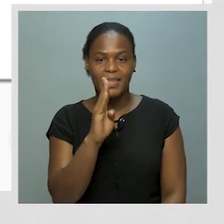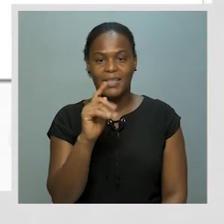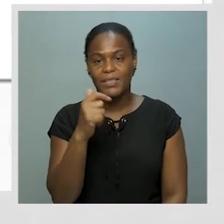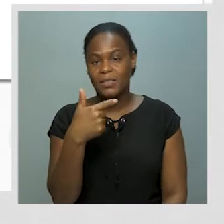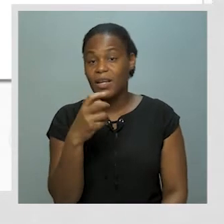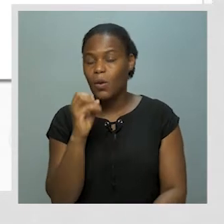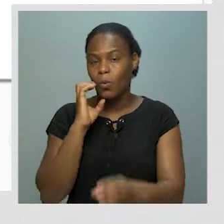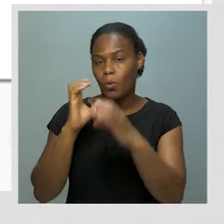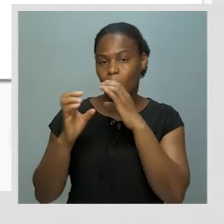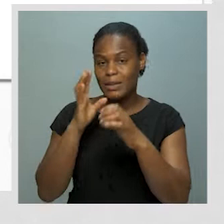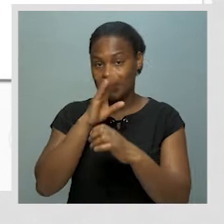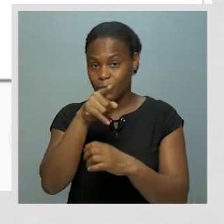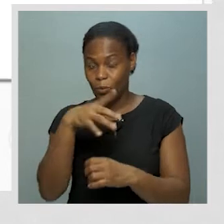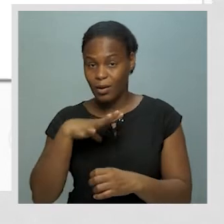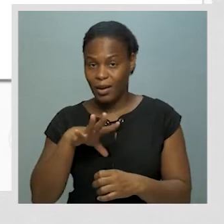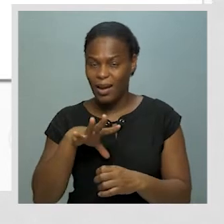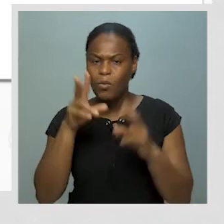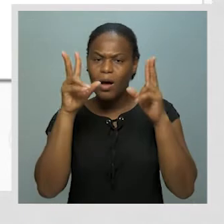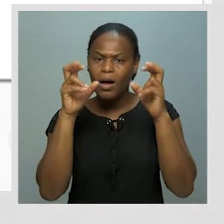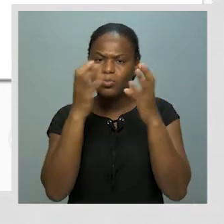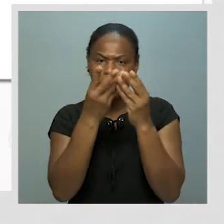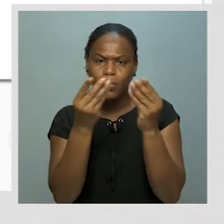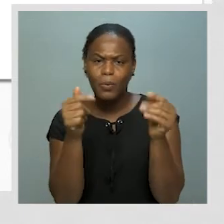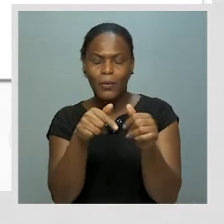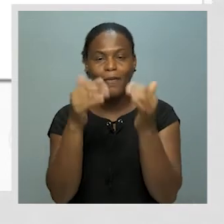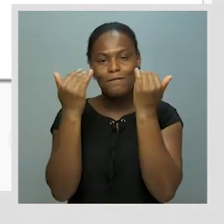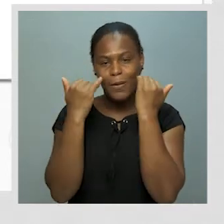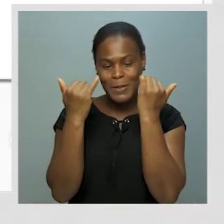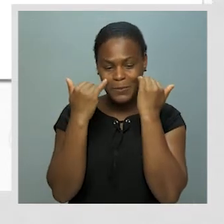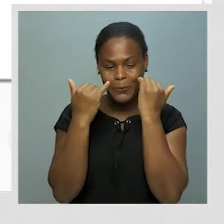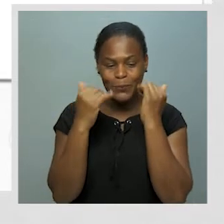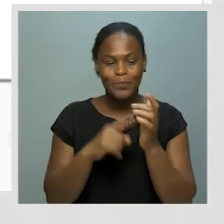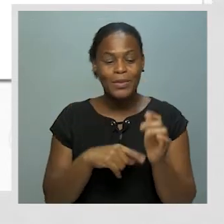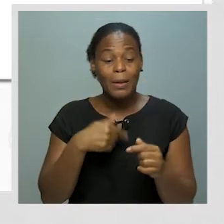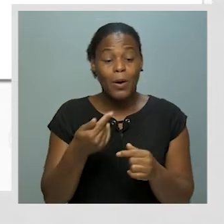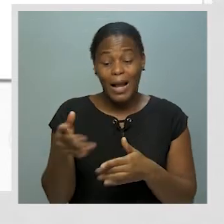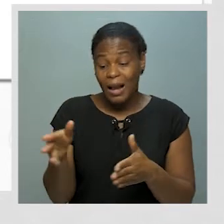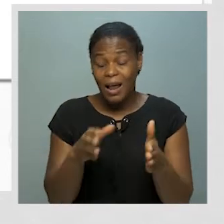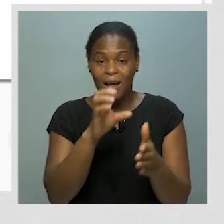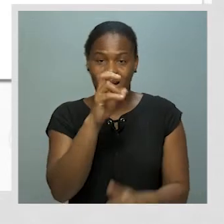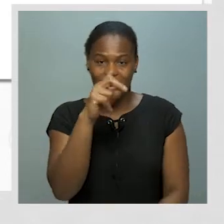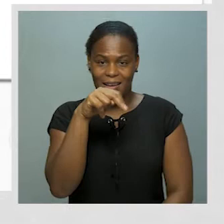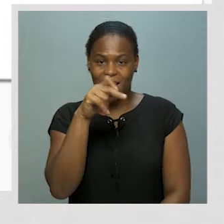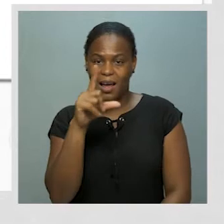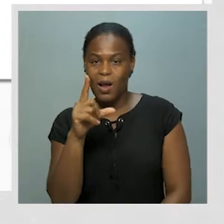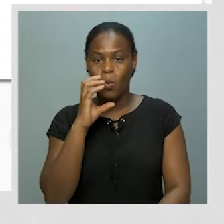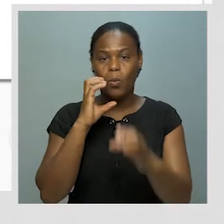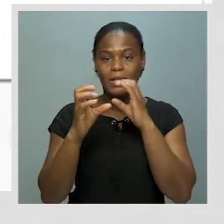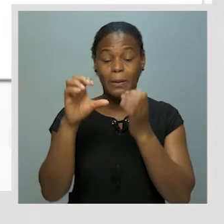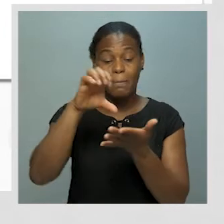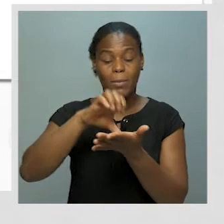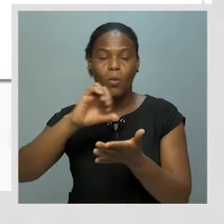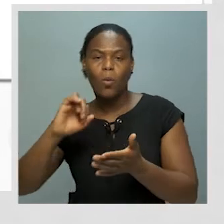da comunicação, ou se quiserem, do conteúdo das informações. Temos o canal de comunicação, que